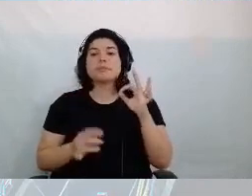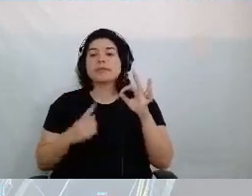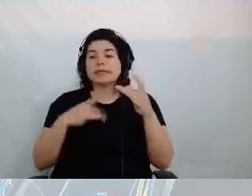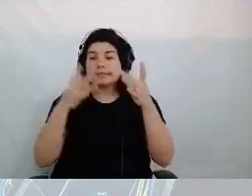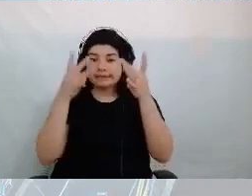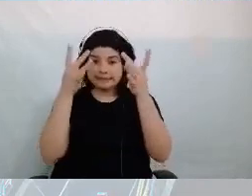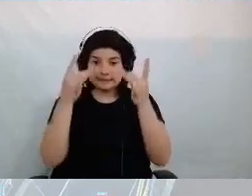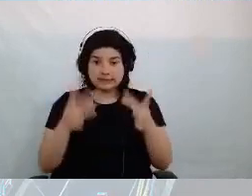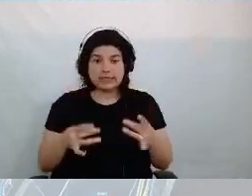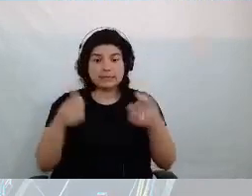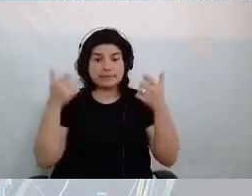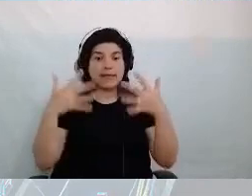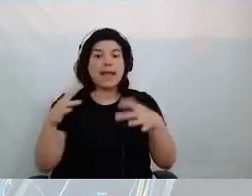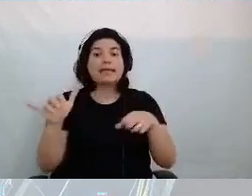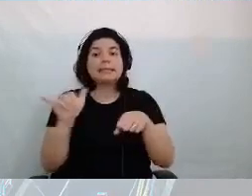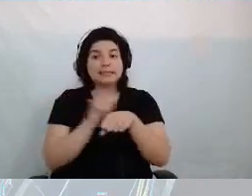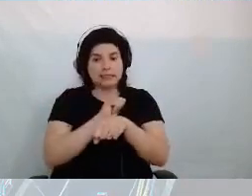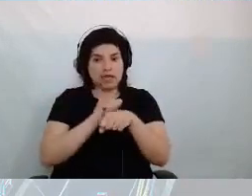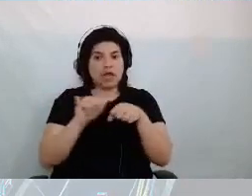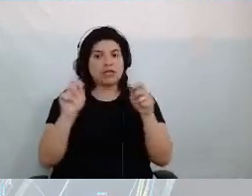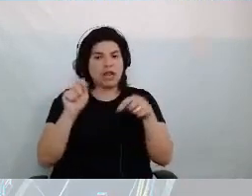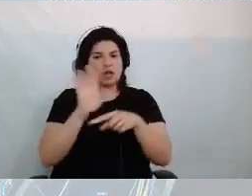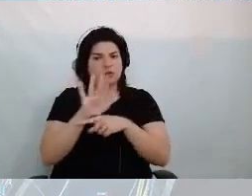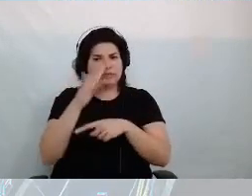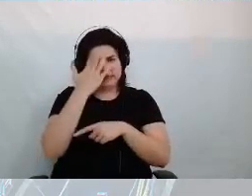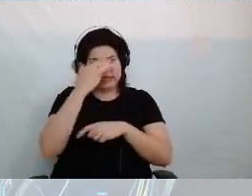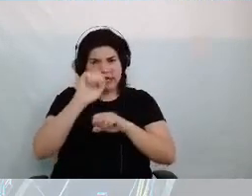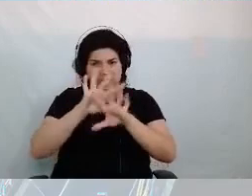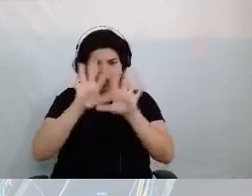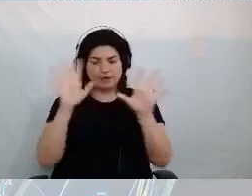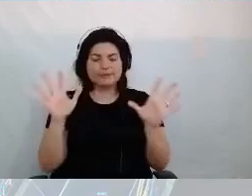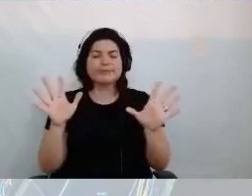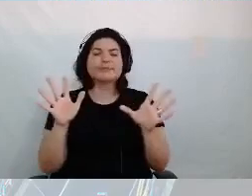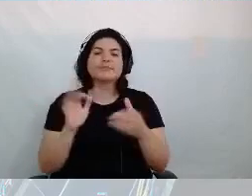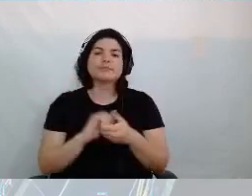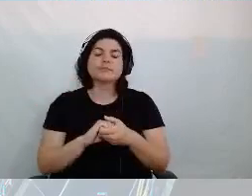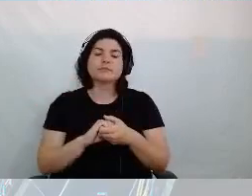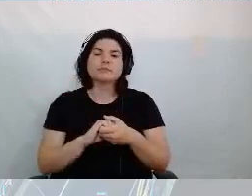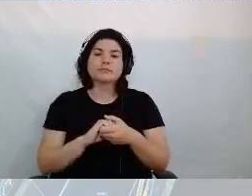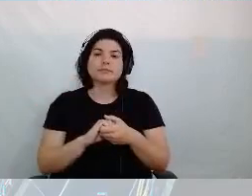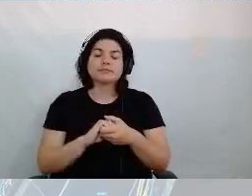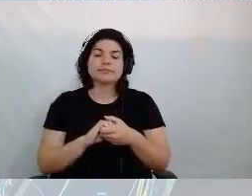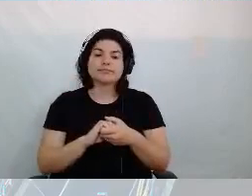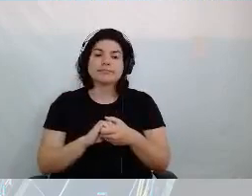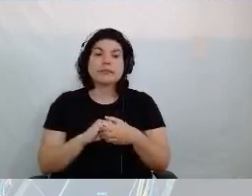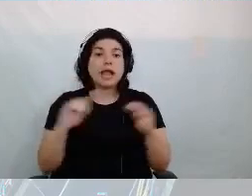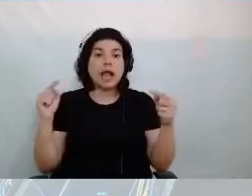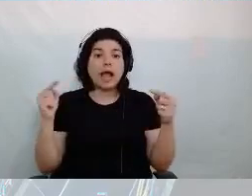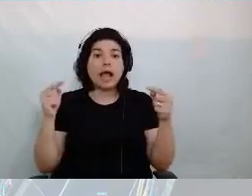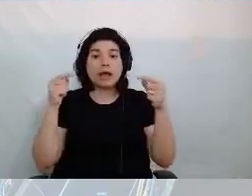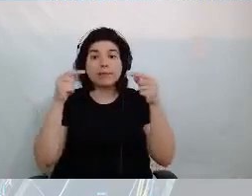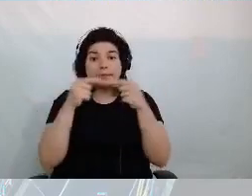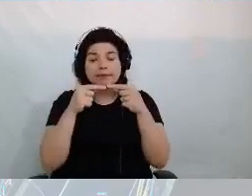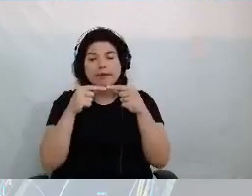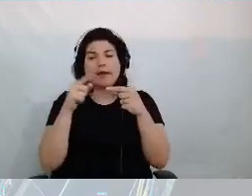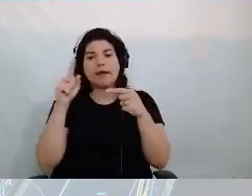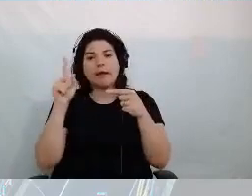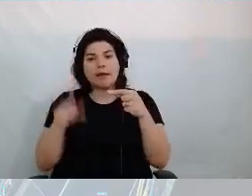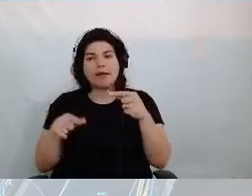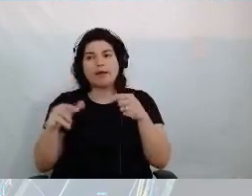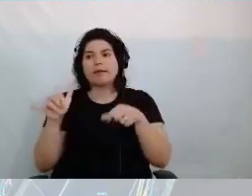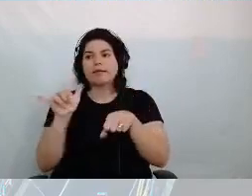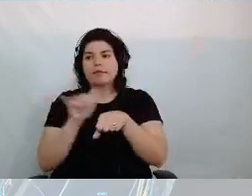nas estratégias, que eu acho que vale a pena. E, dado o alinhamento, dado a minha